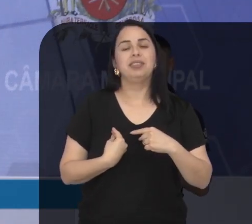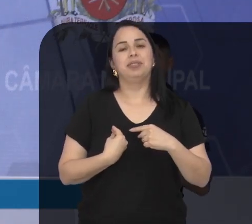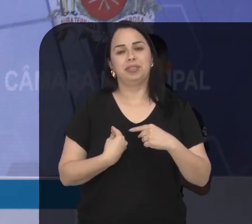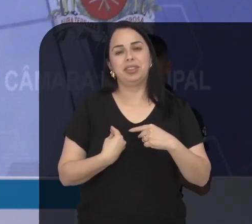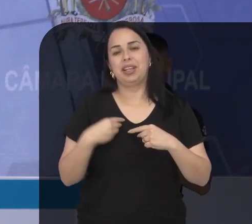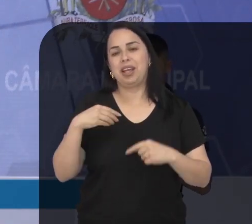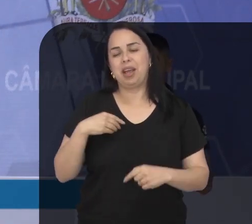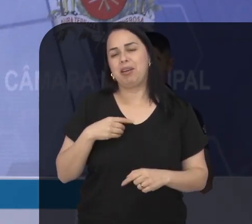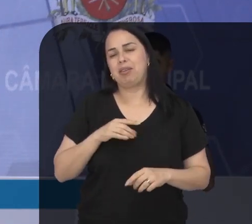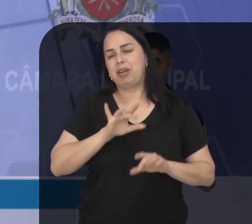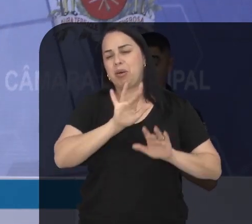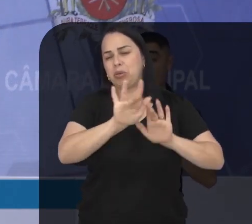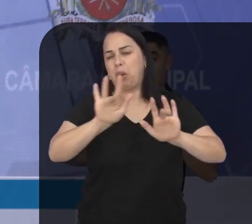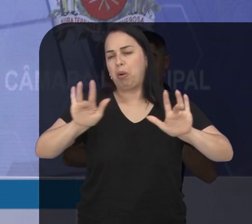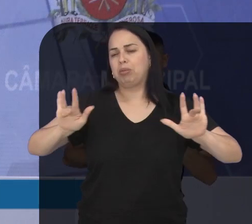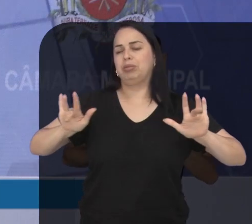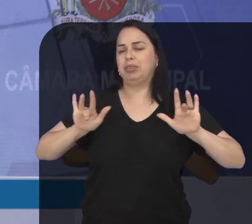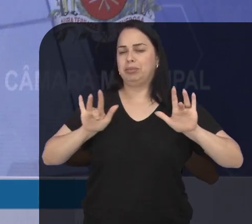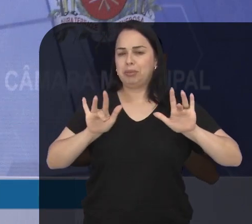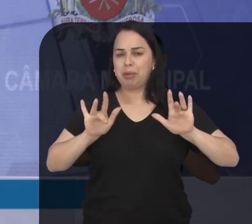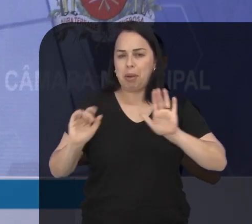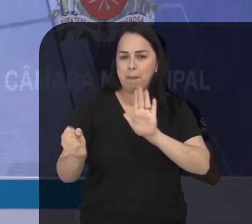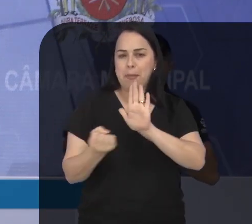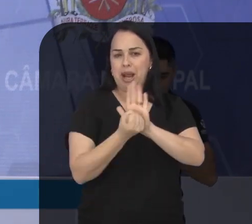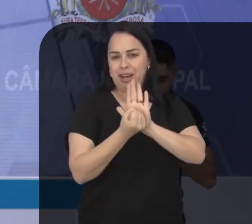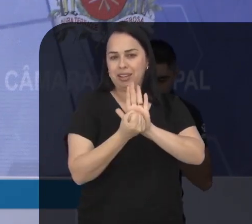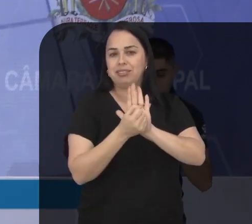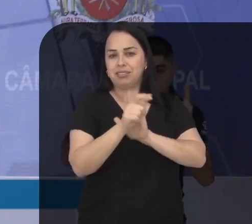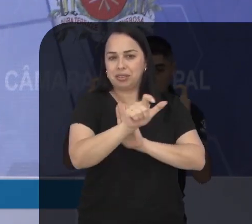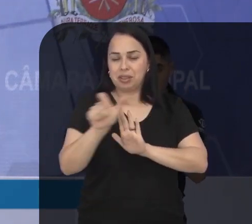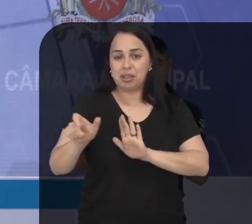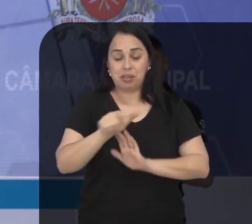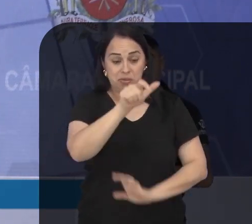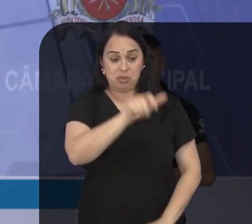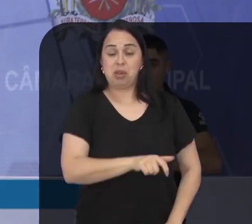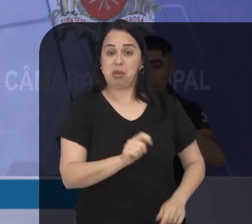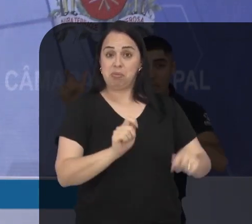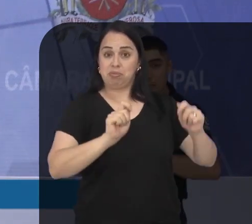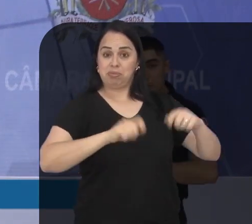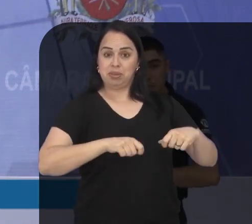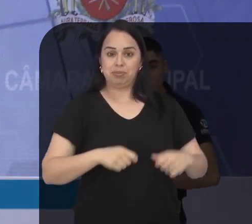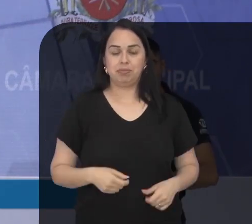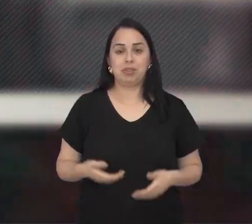que deixamos no coração das pessoas. E nisso o Senhor